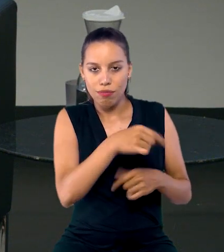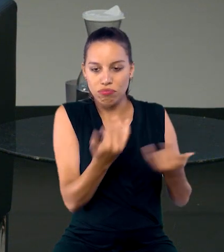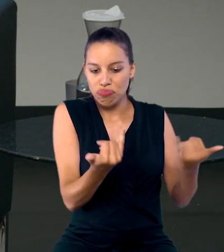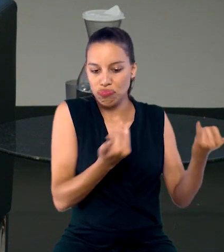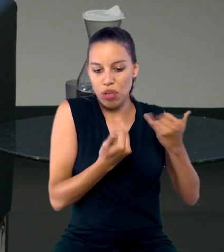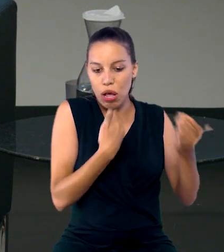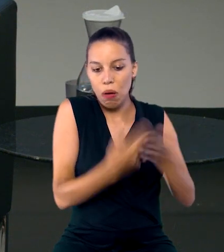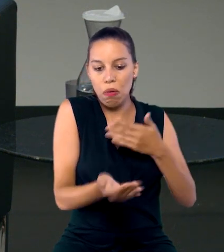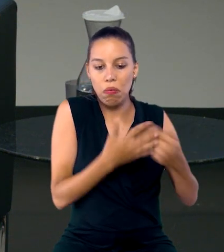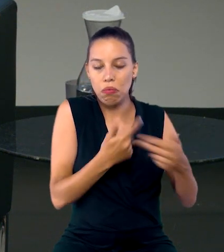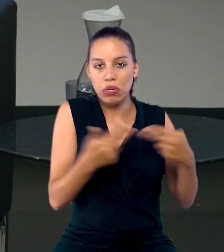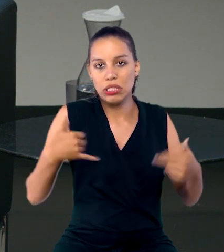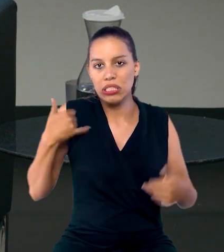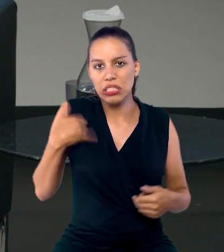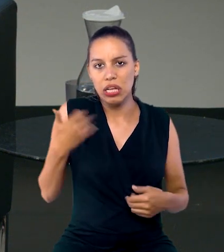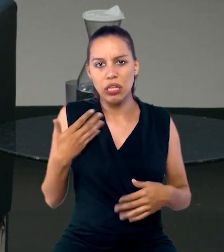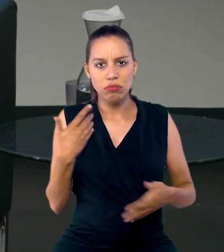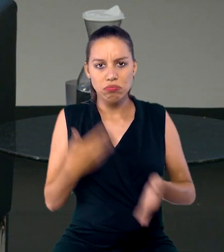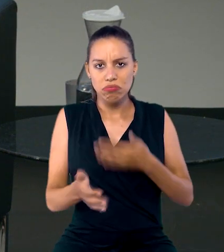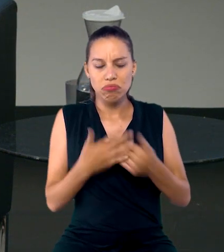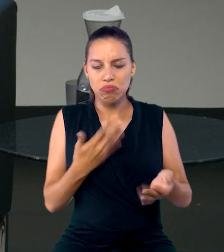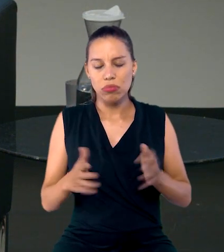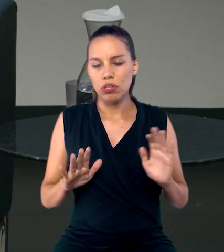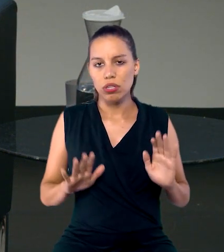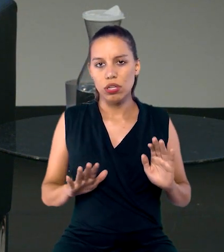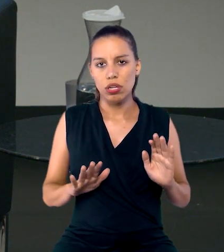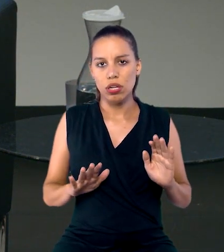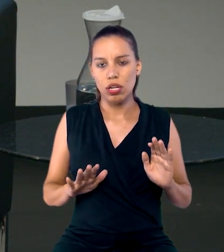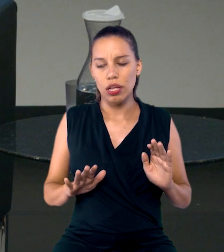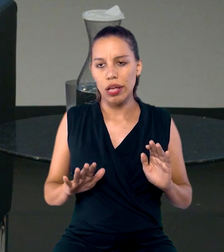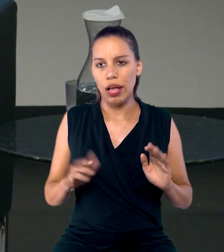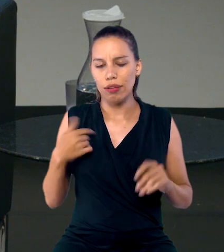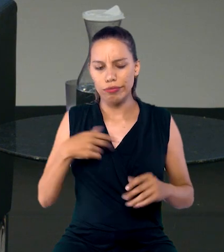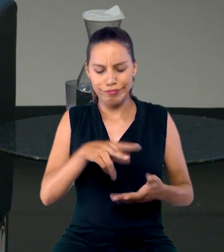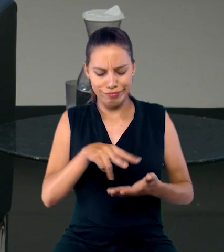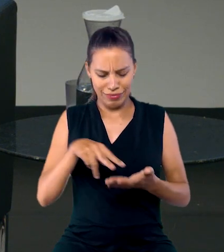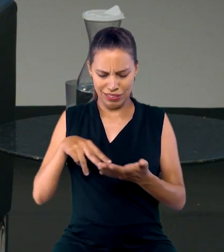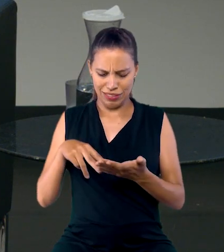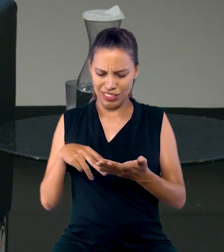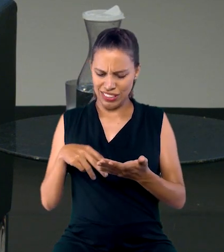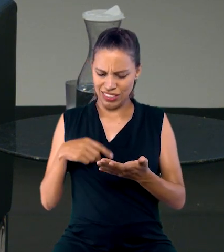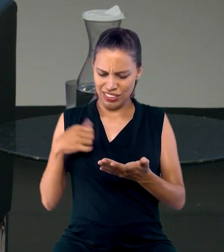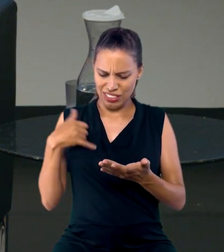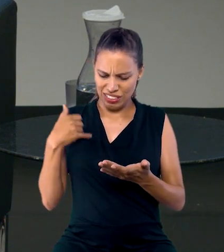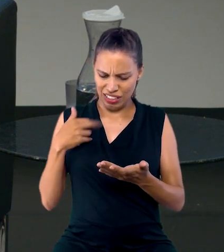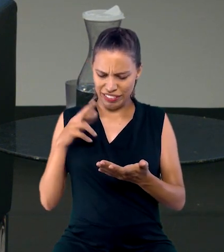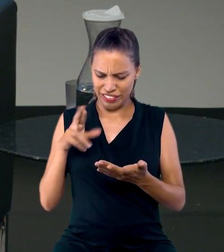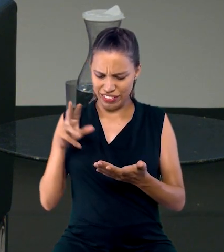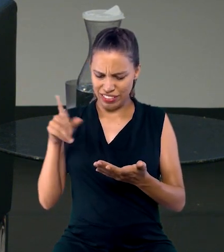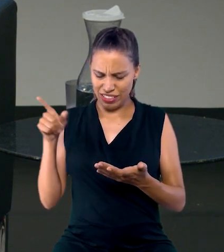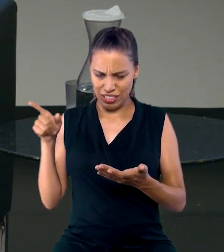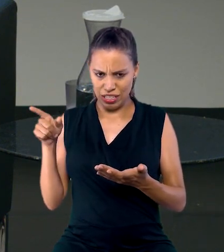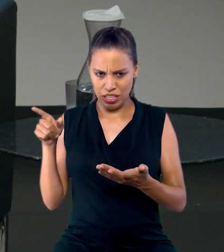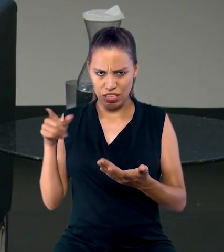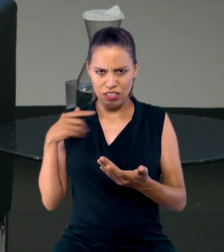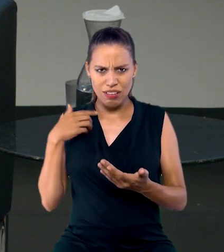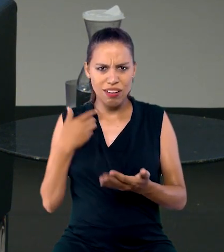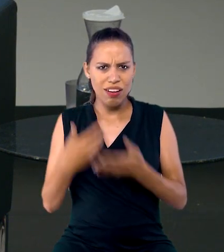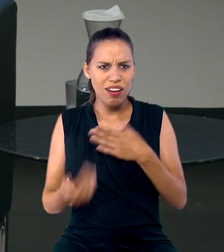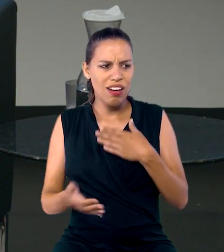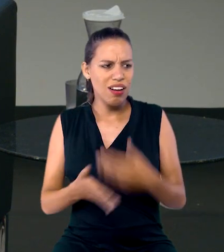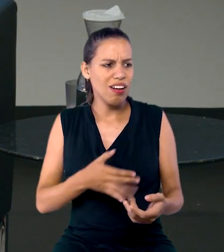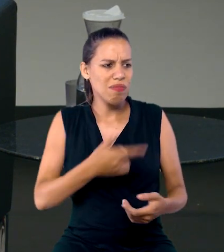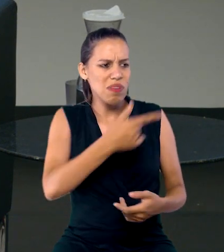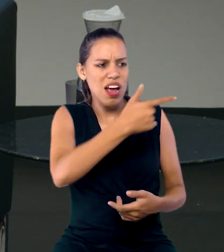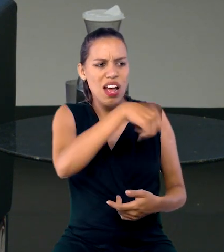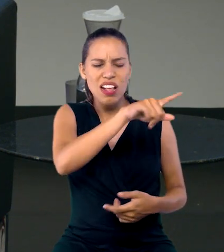coisa. E não faz sentido. Não faz nenhum sentido, porque eles não precisam